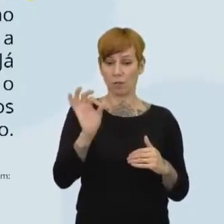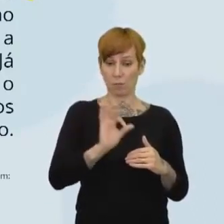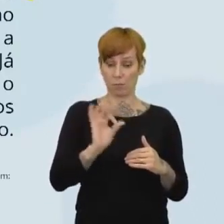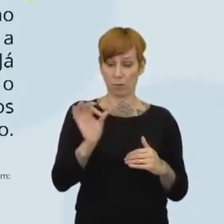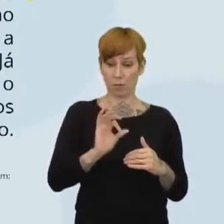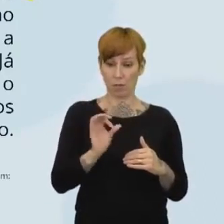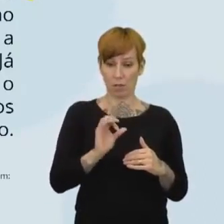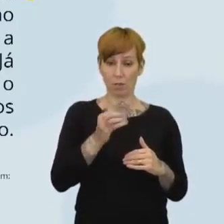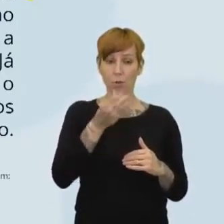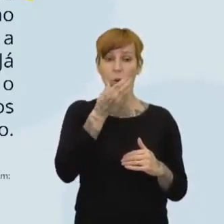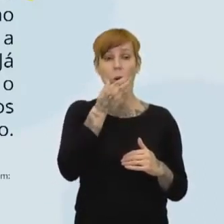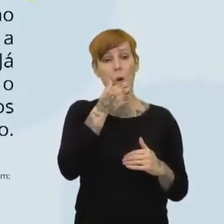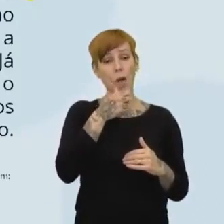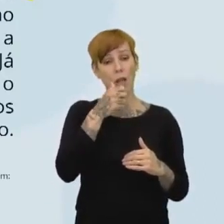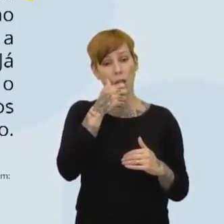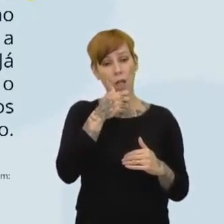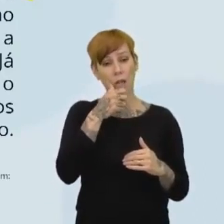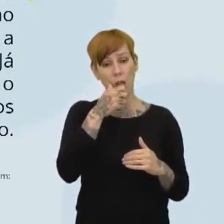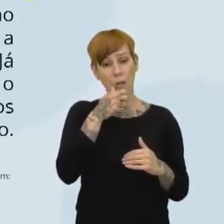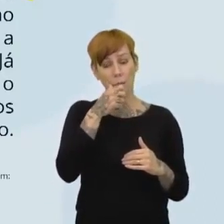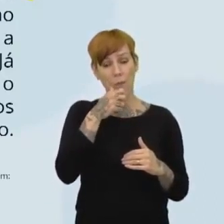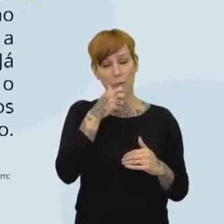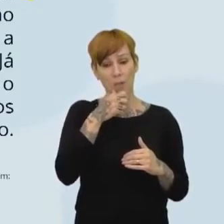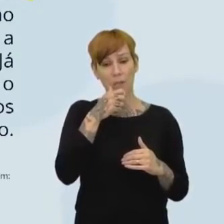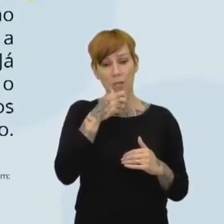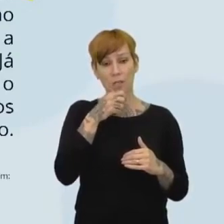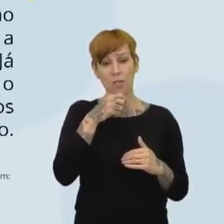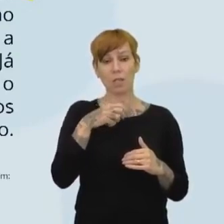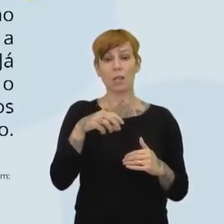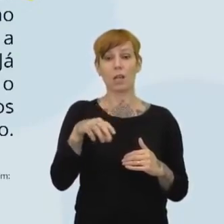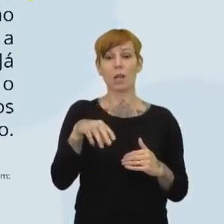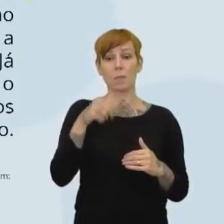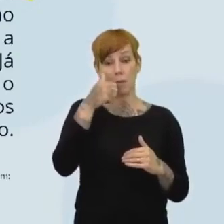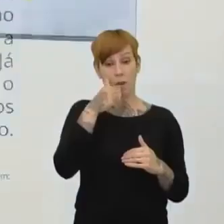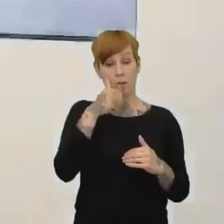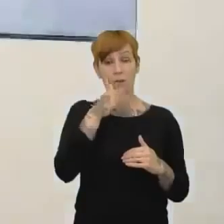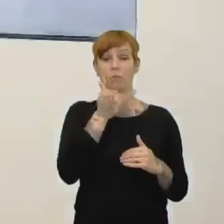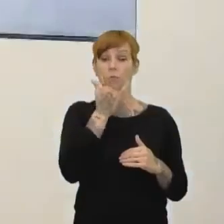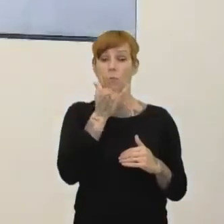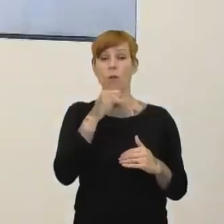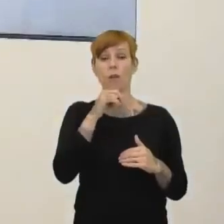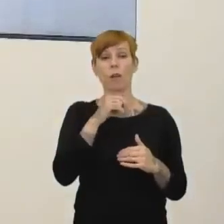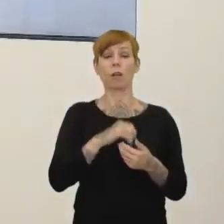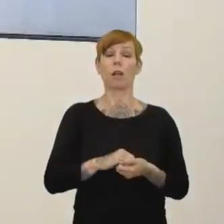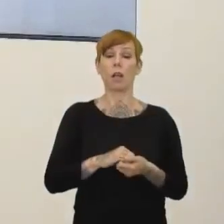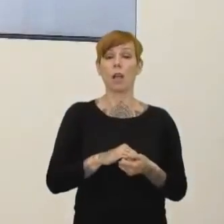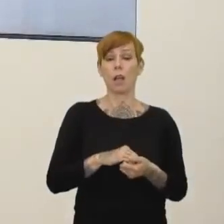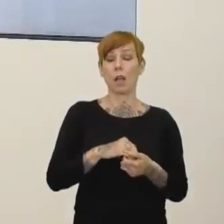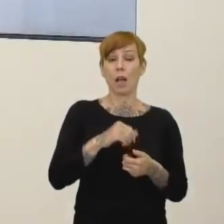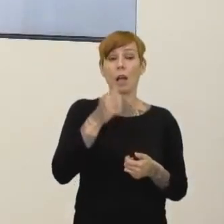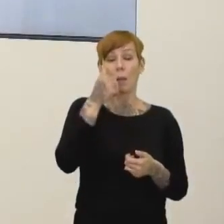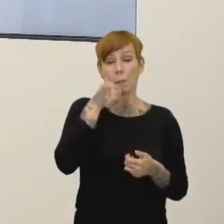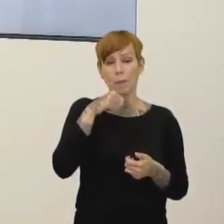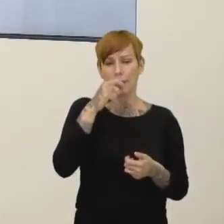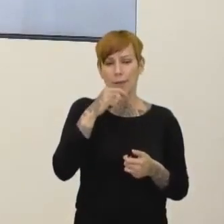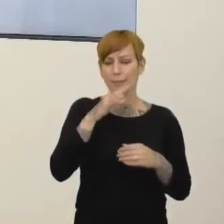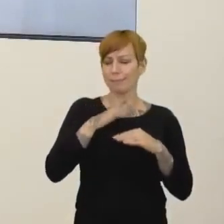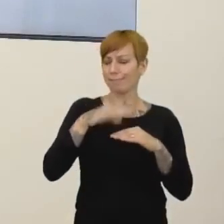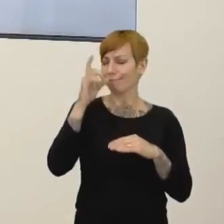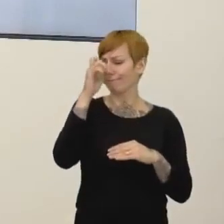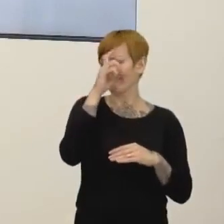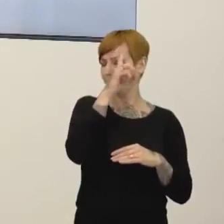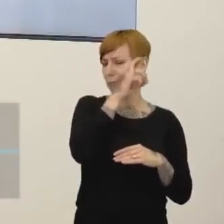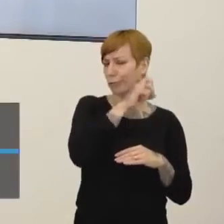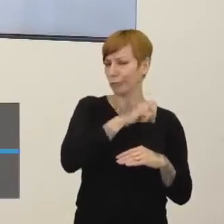os meninos, 34%, número menor, né? Então, as meninas têm mais dificuldade aí em matemática do que os